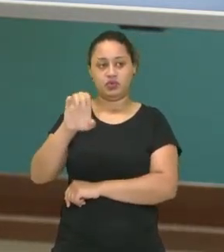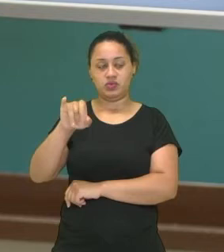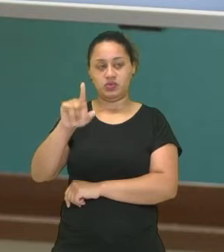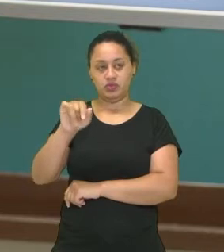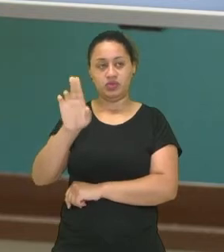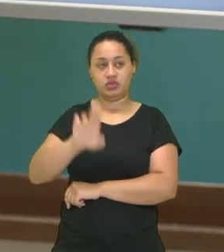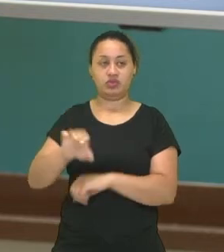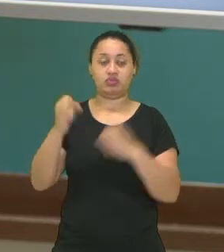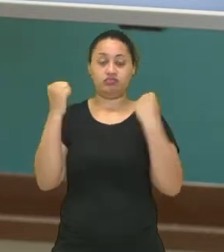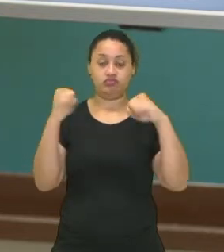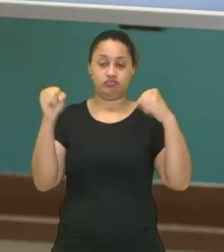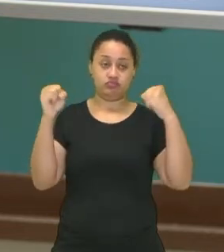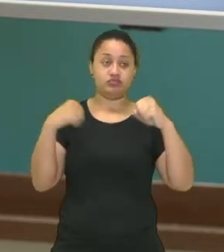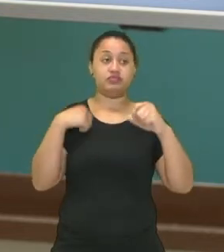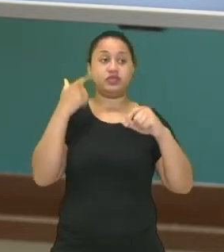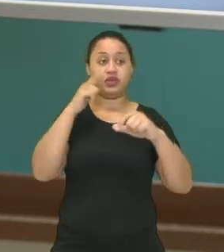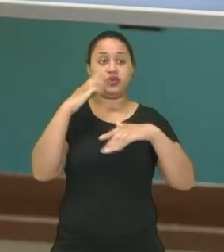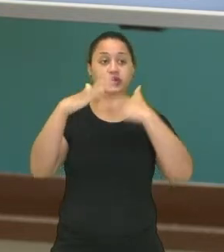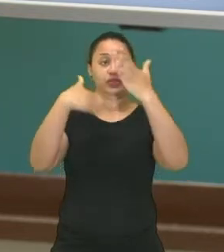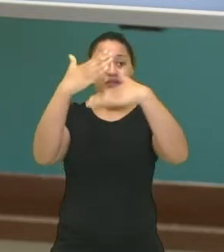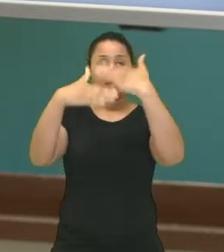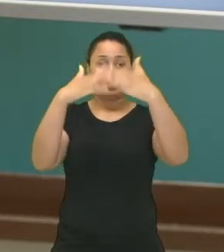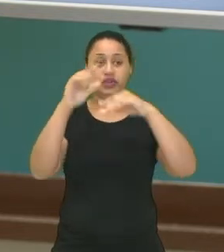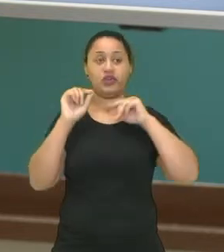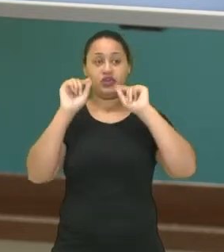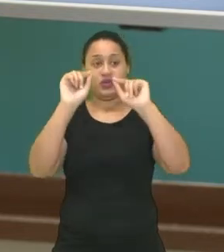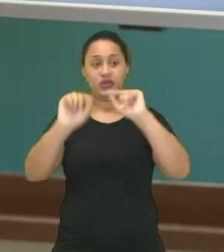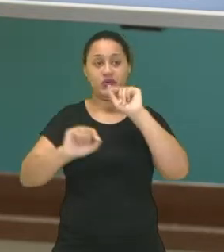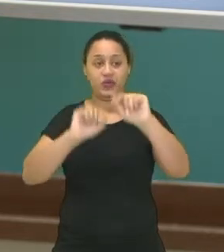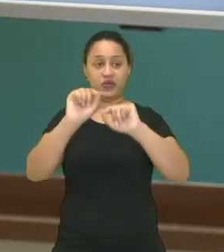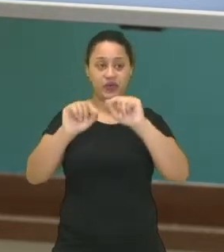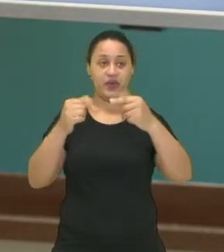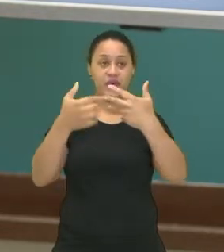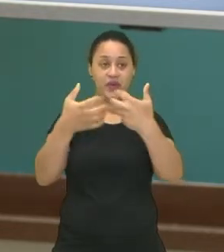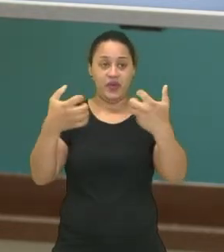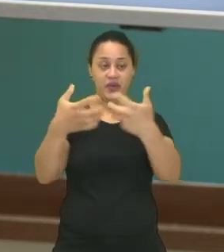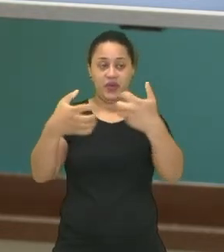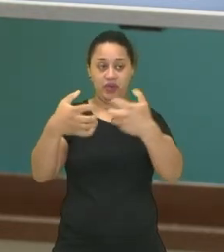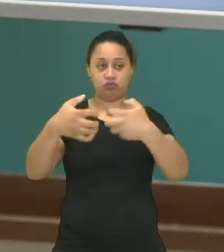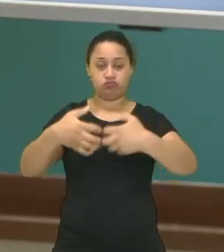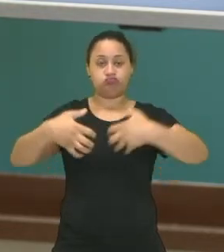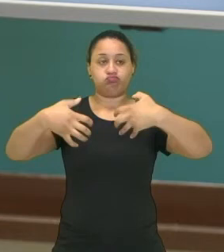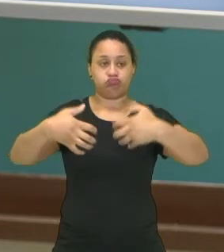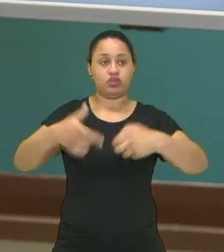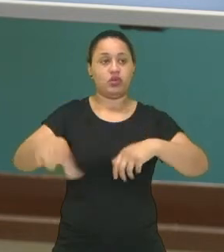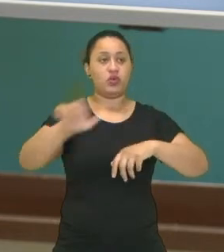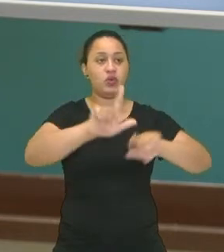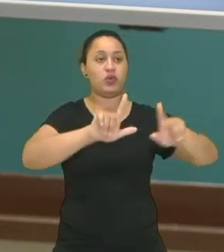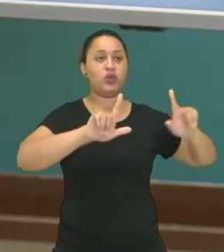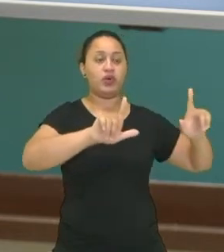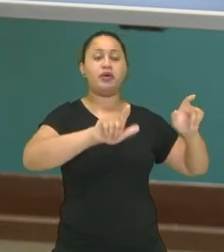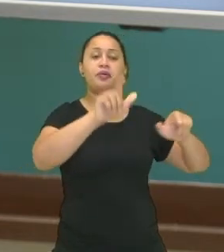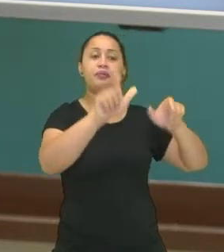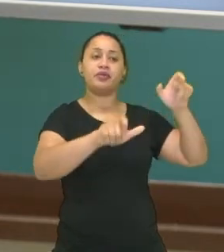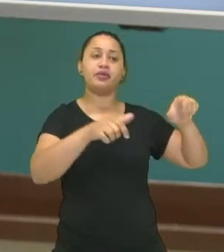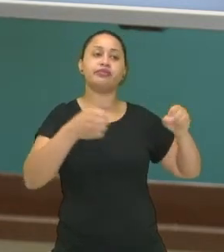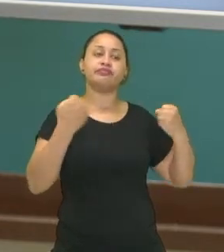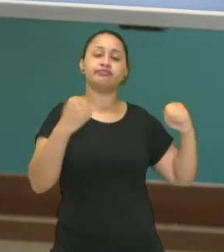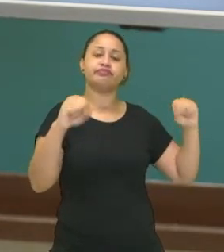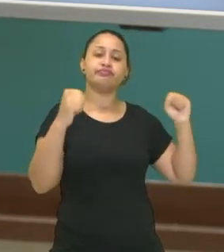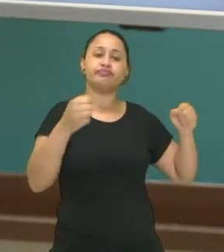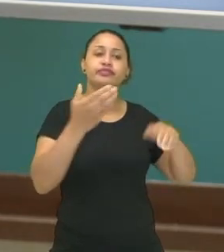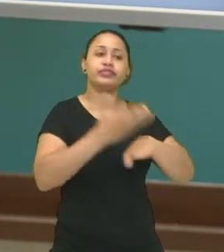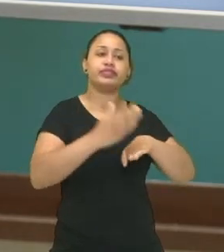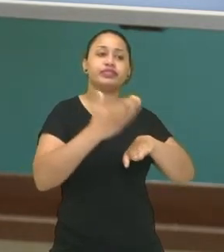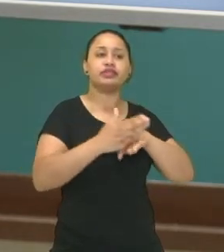ginástica para desenvolver a musculatura. E à direita, pessoas se exercitando